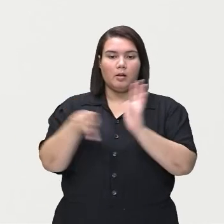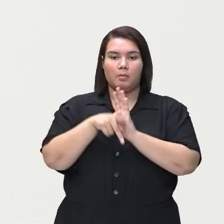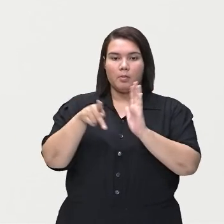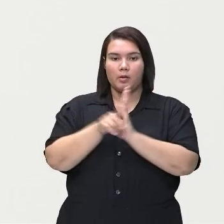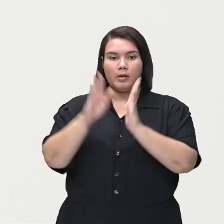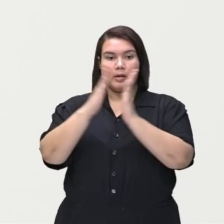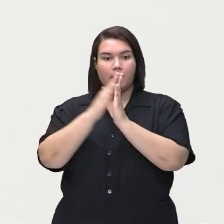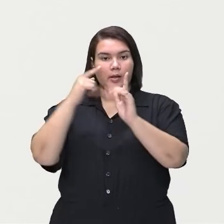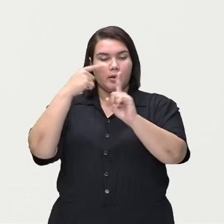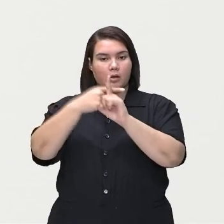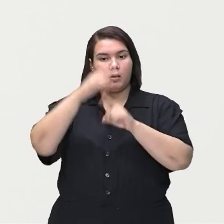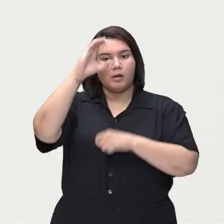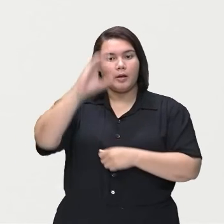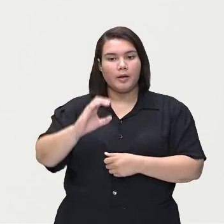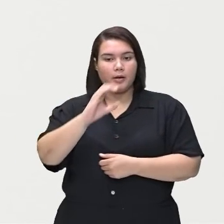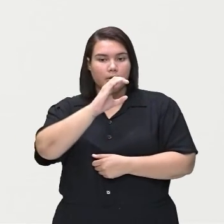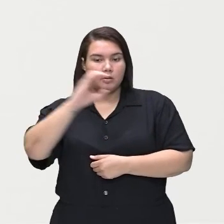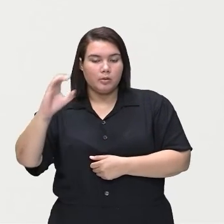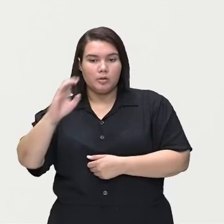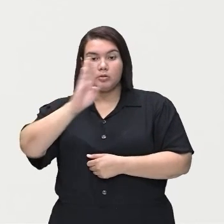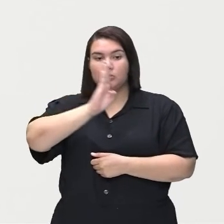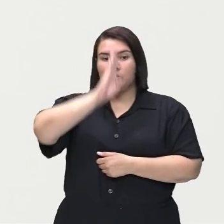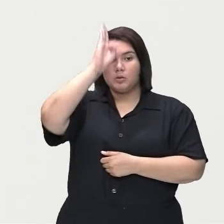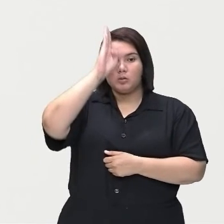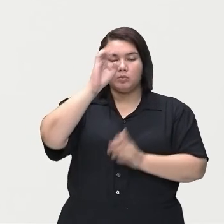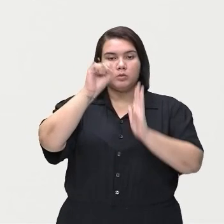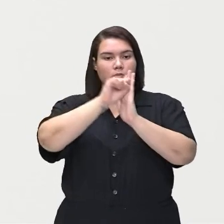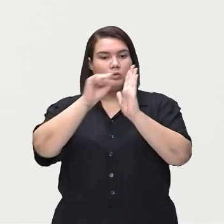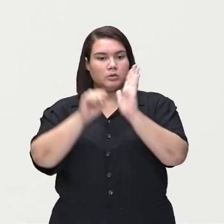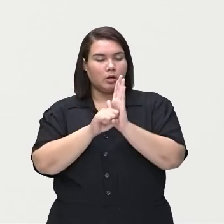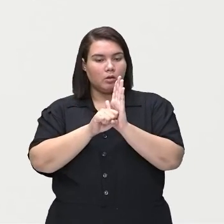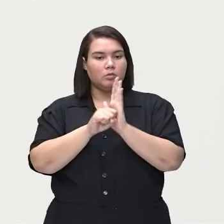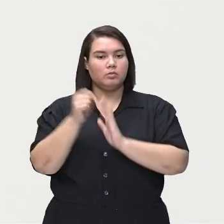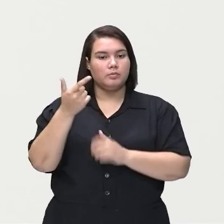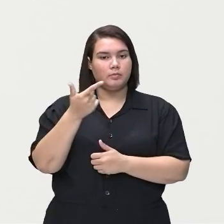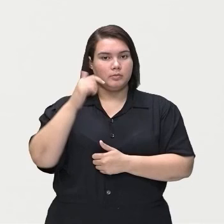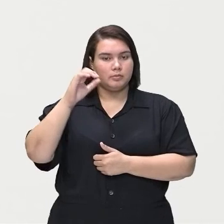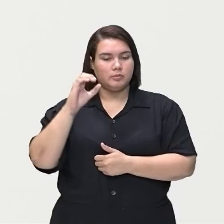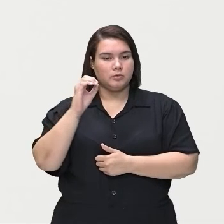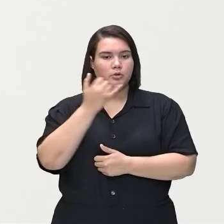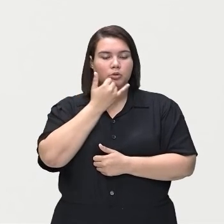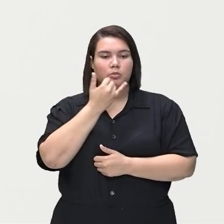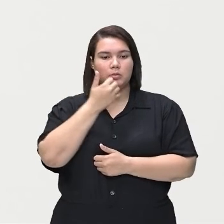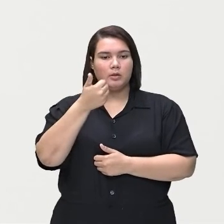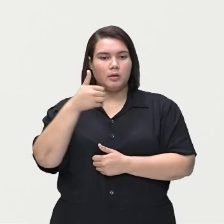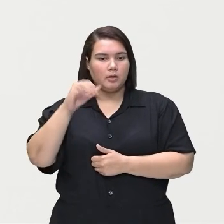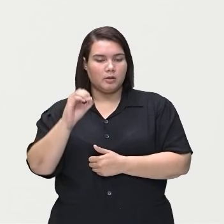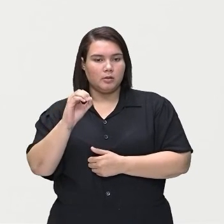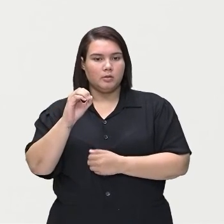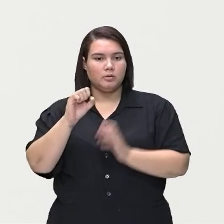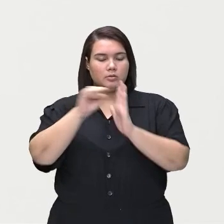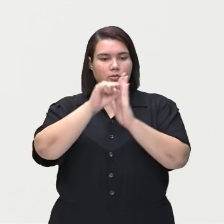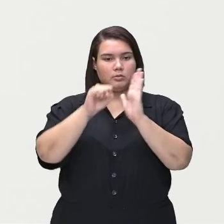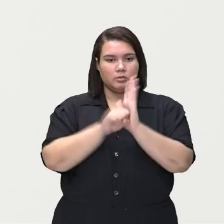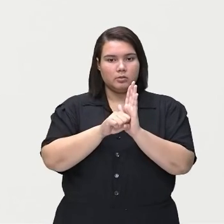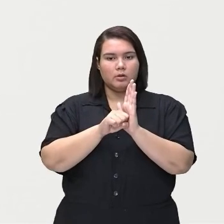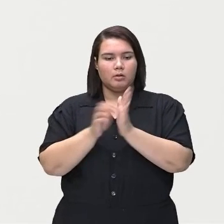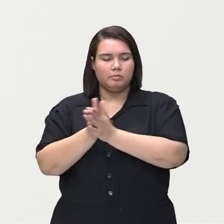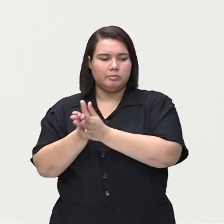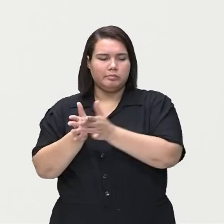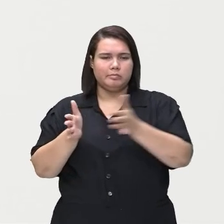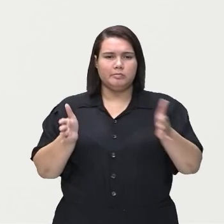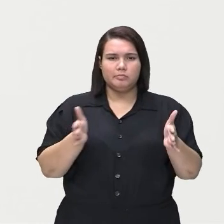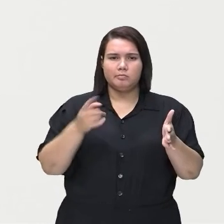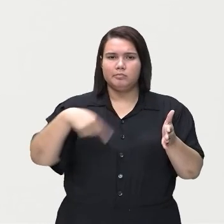da Igreja Católica Romana ainda durante o século X. Durante séculos, para vocês terem